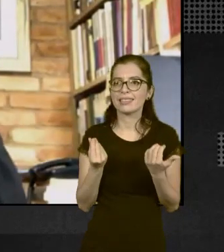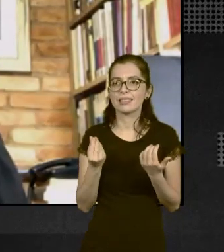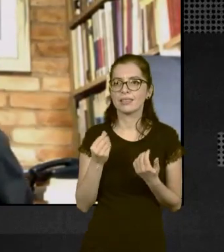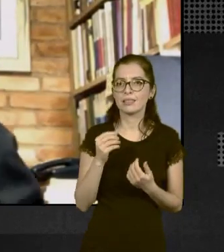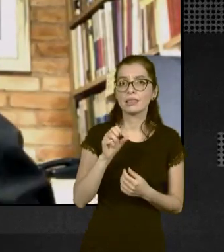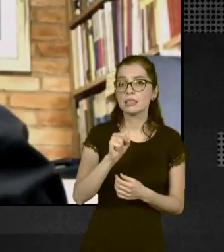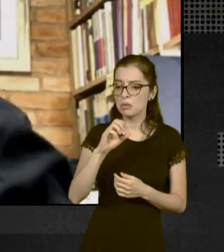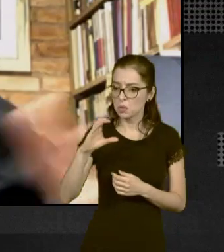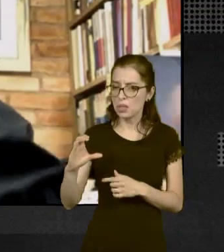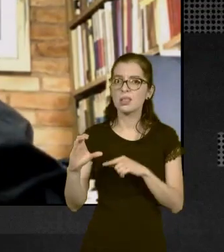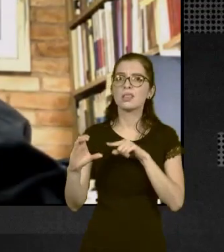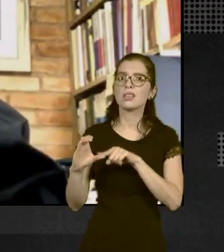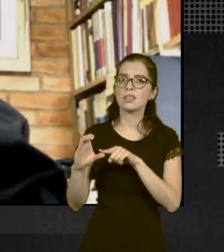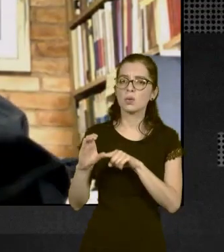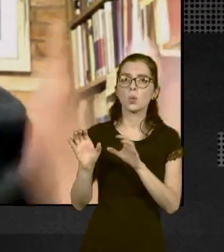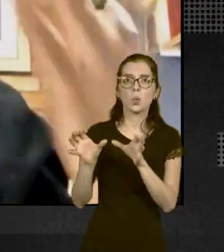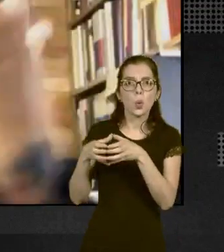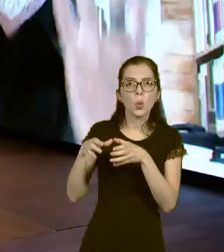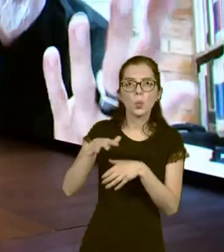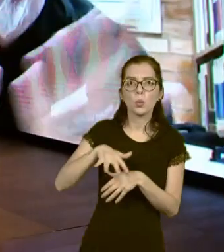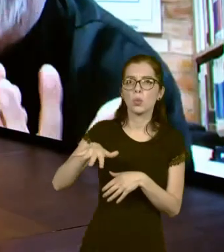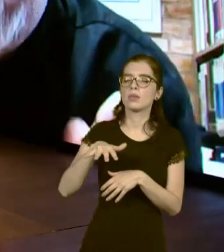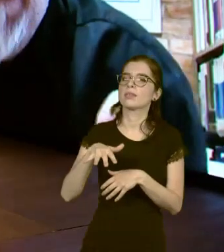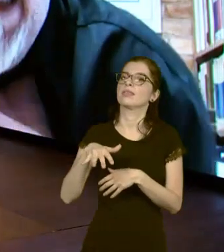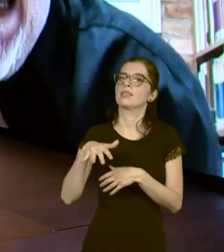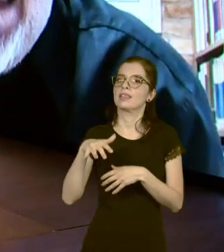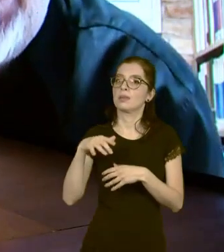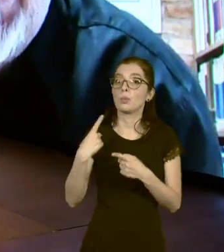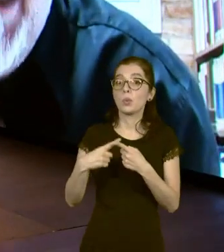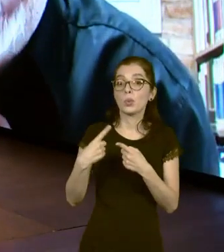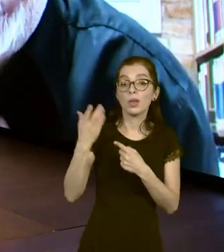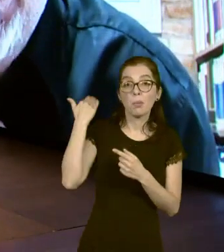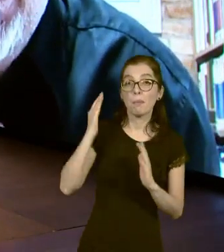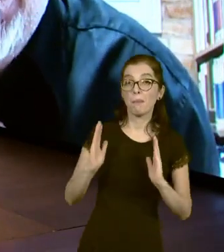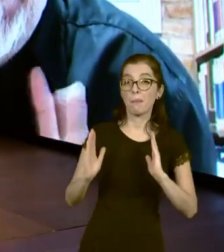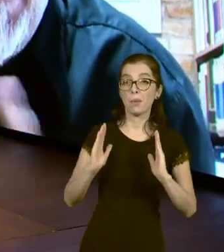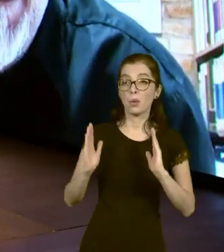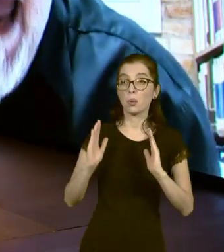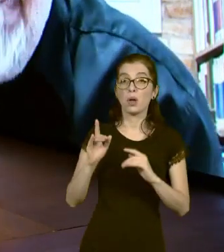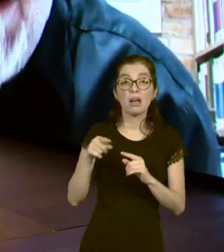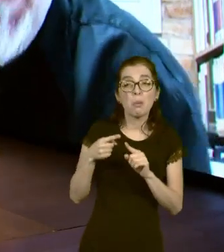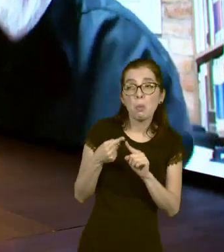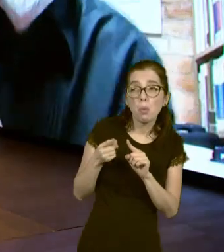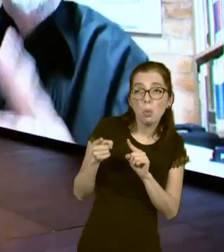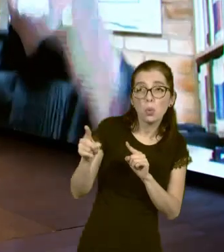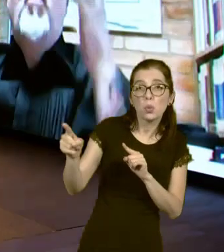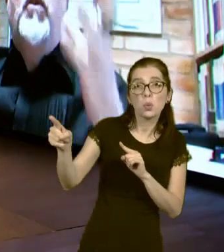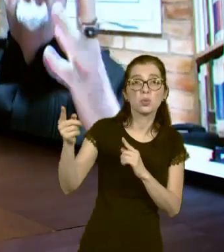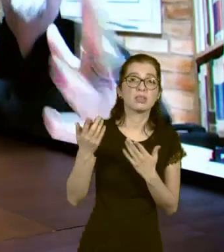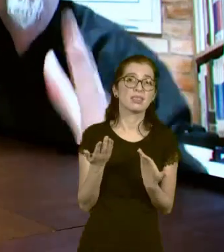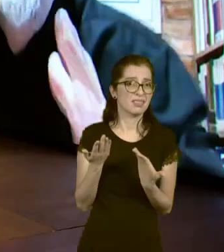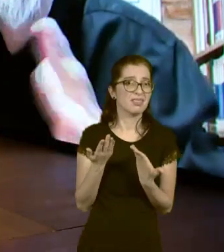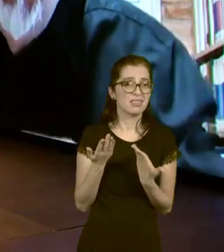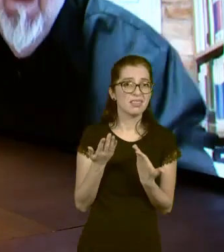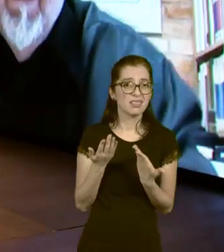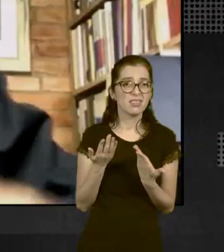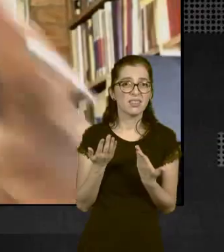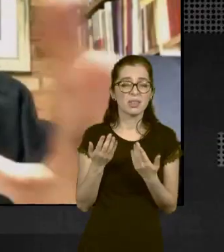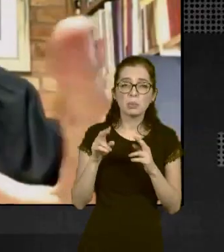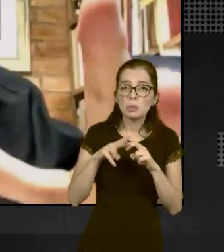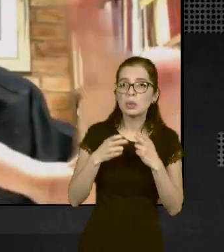né? Não é mais... Mas naquela época era, gente. Naquela época era muito